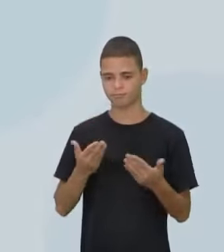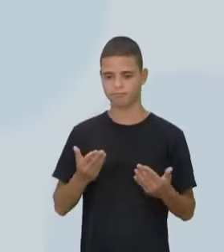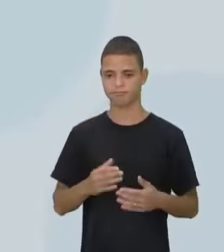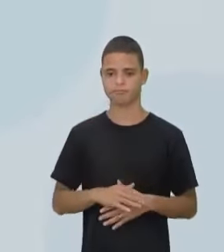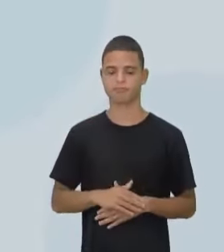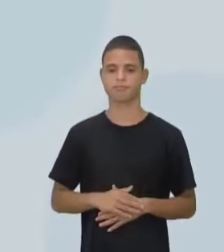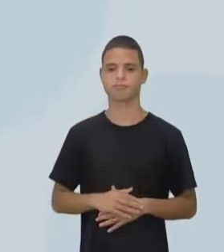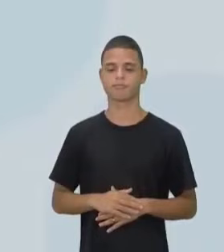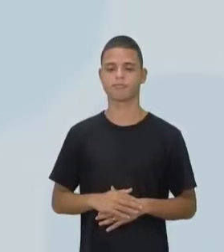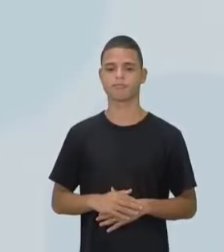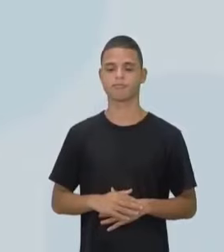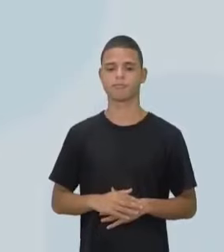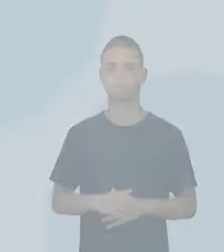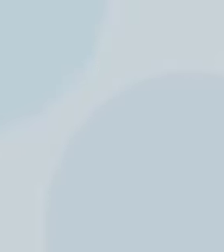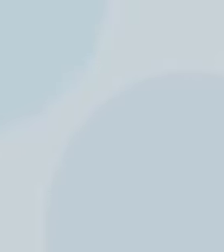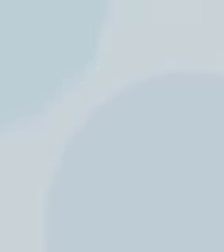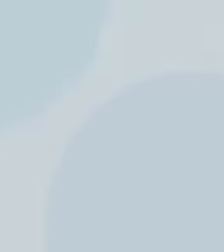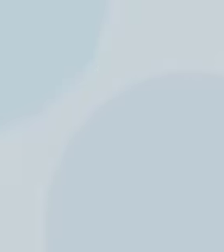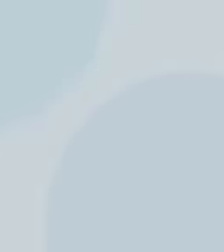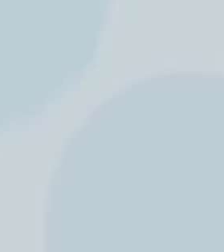vocês, professores.